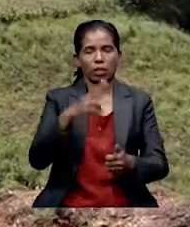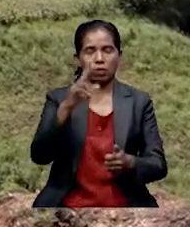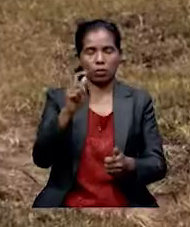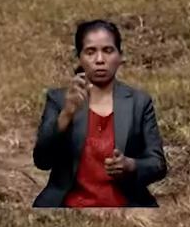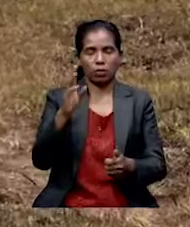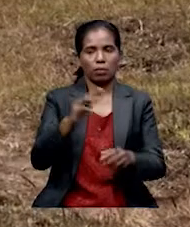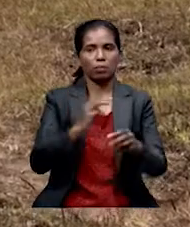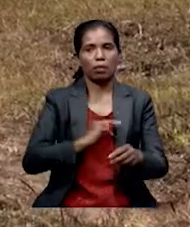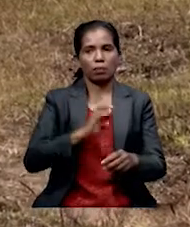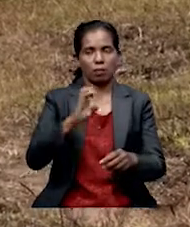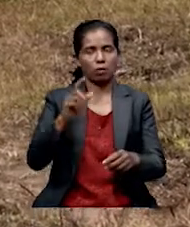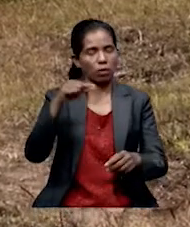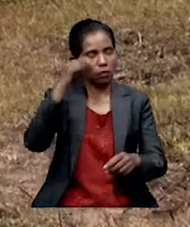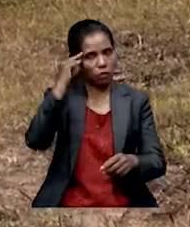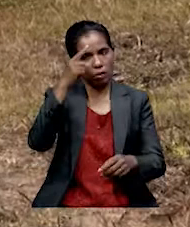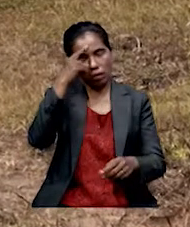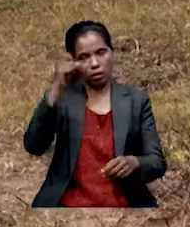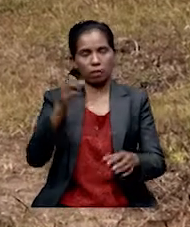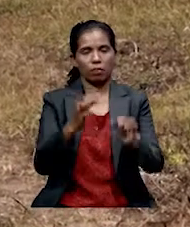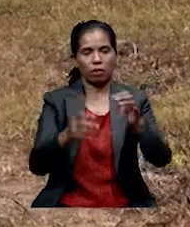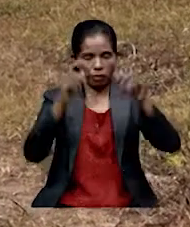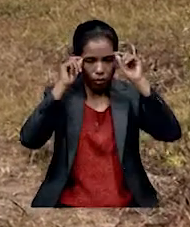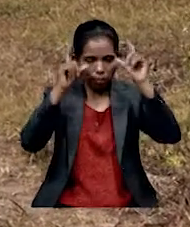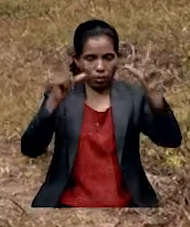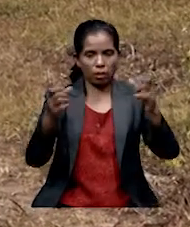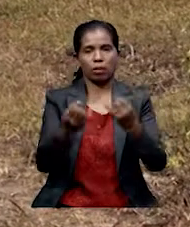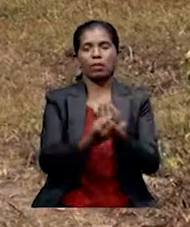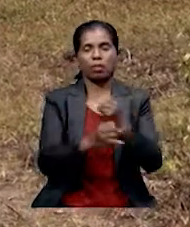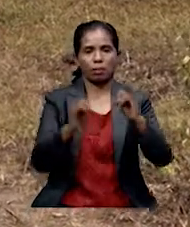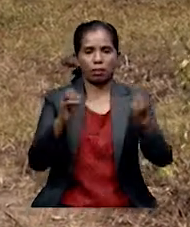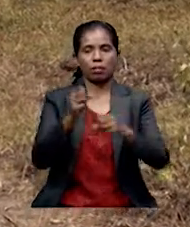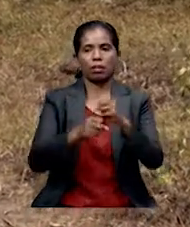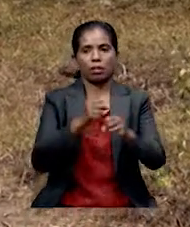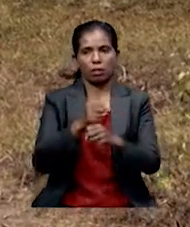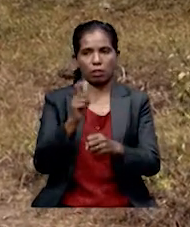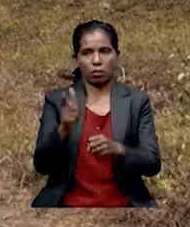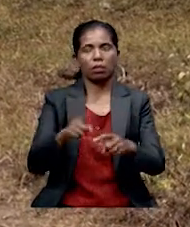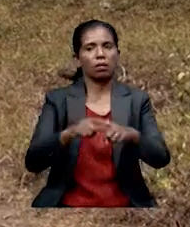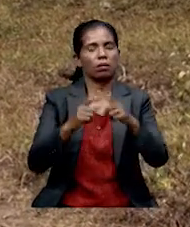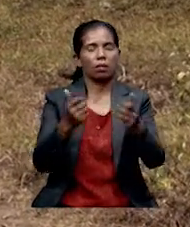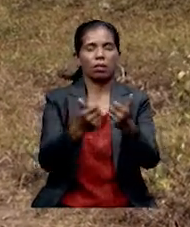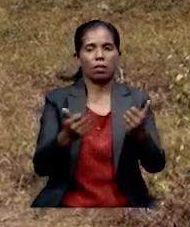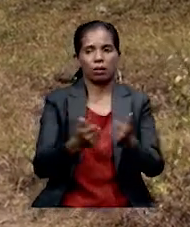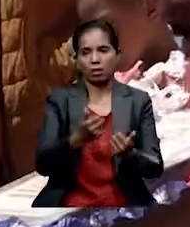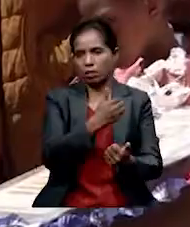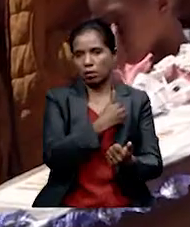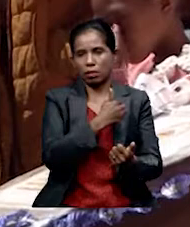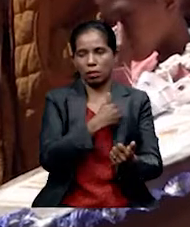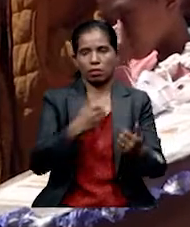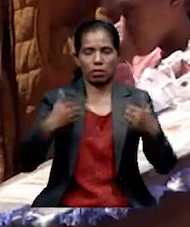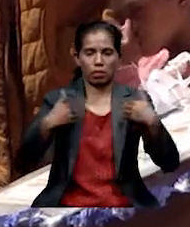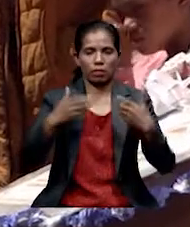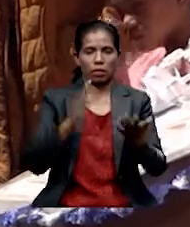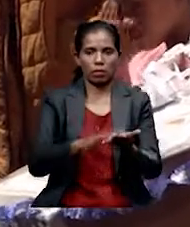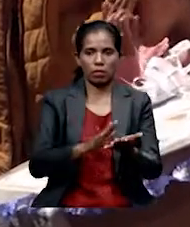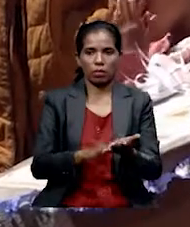mobesi lamenta ho governo tamba mas ke Timor Leste ukunan tina ruanulu ona mai be aldea refere sedau ia sekolah.